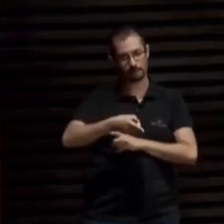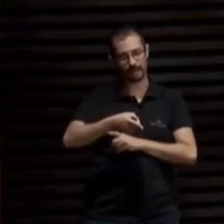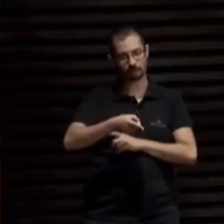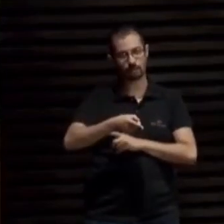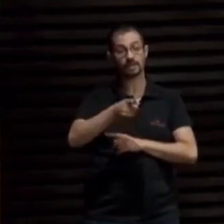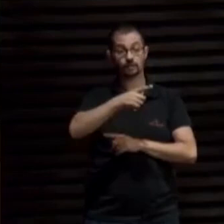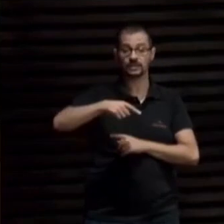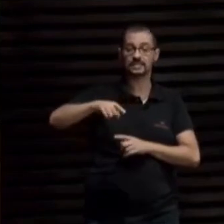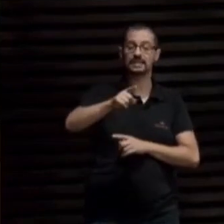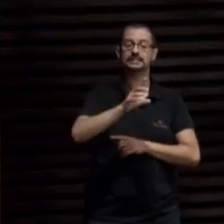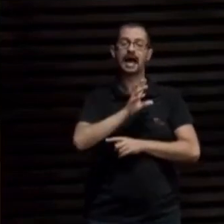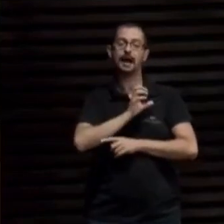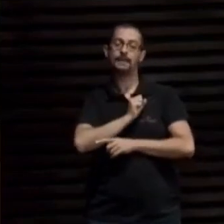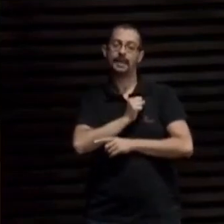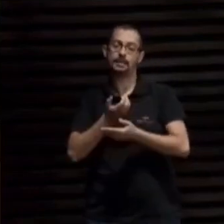amei.